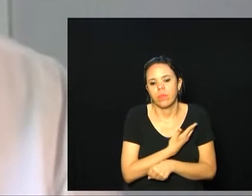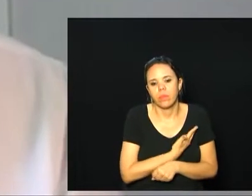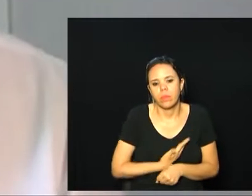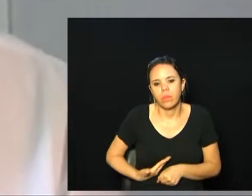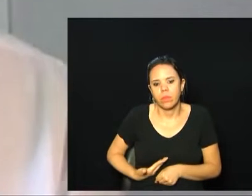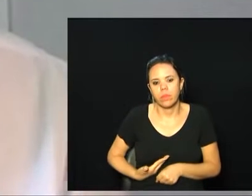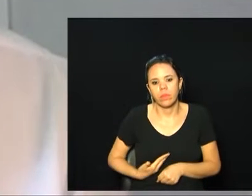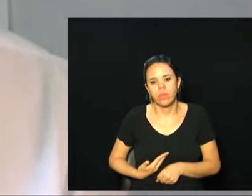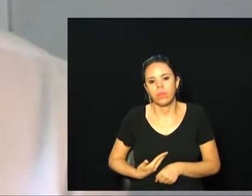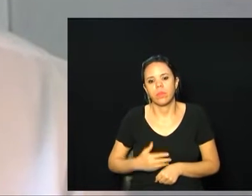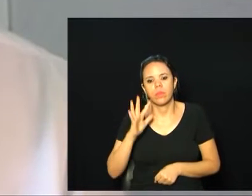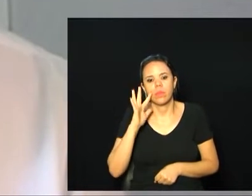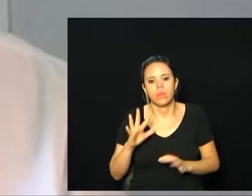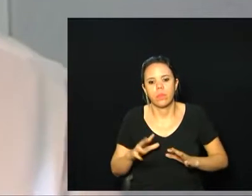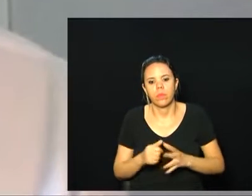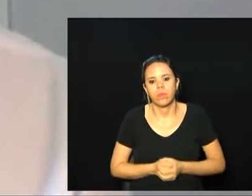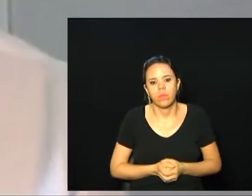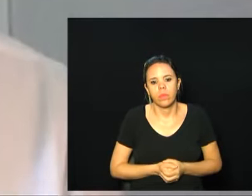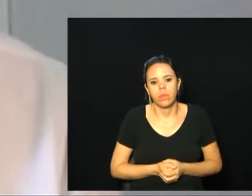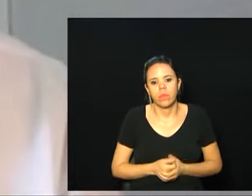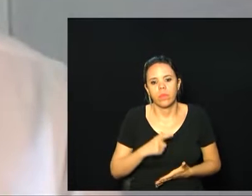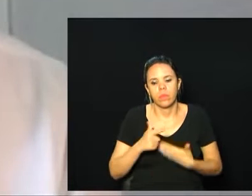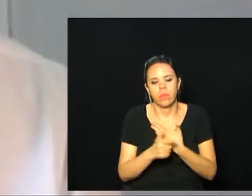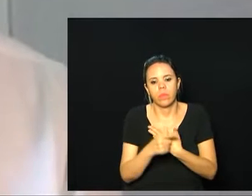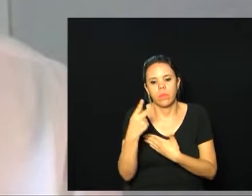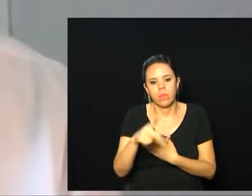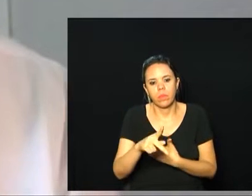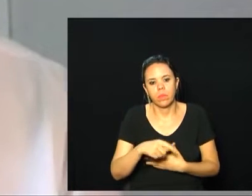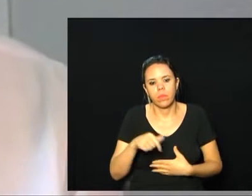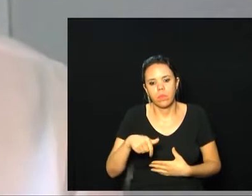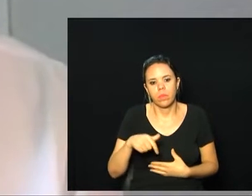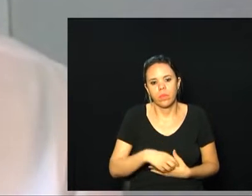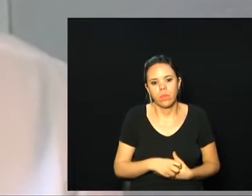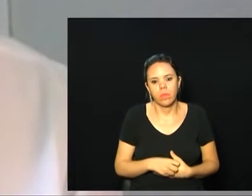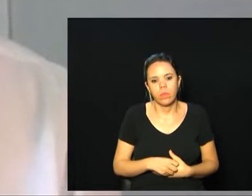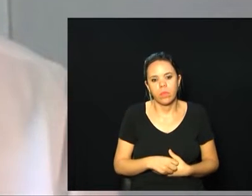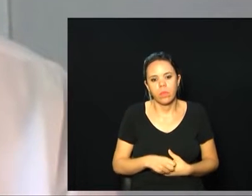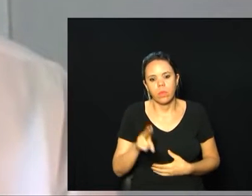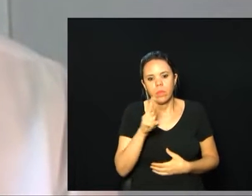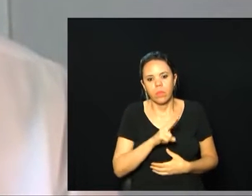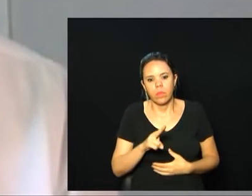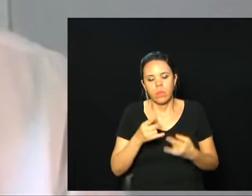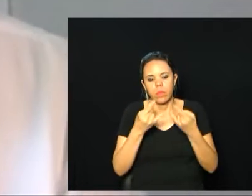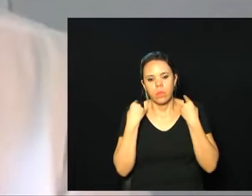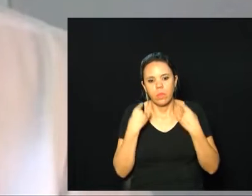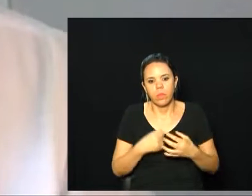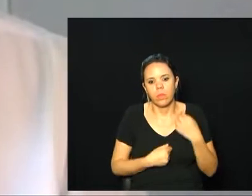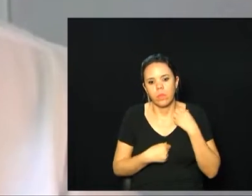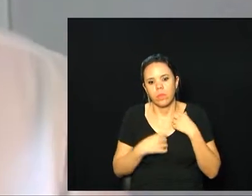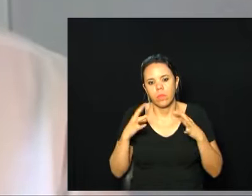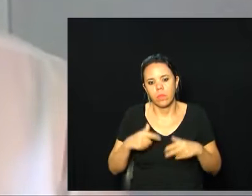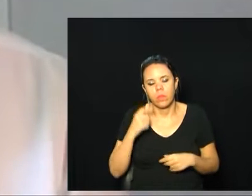ou as autoridades resolvam tudo. Você tem o seu papel e cada um tem o seu papel aqui, do uso de máscaras, da